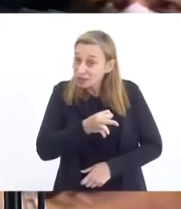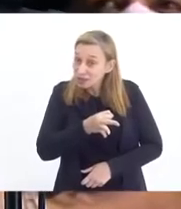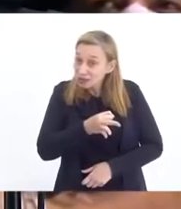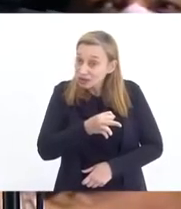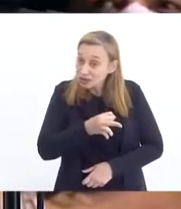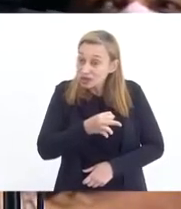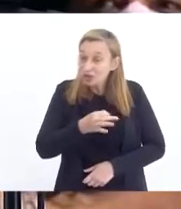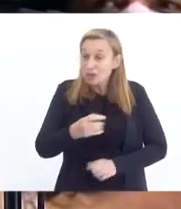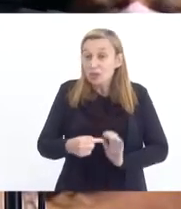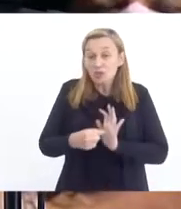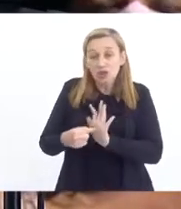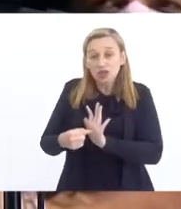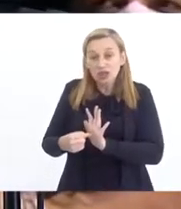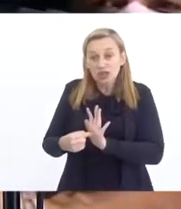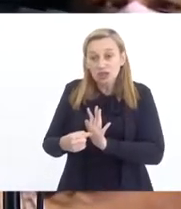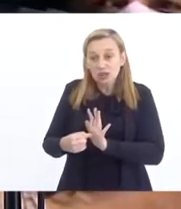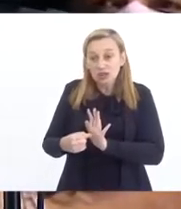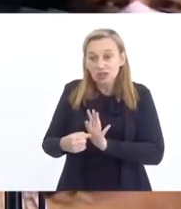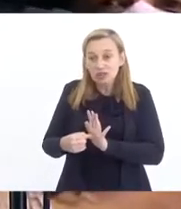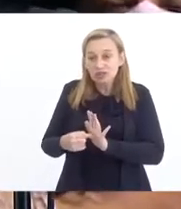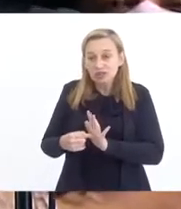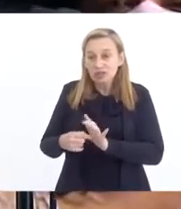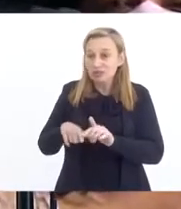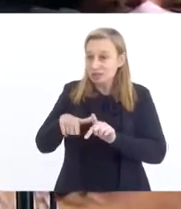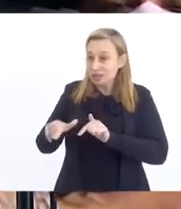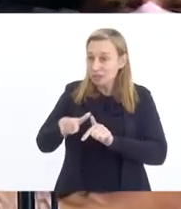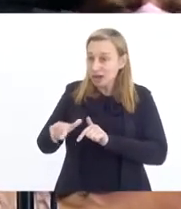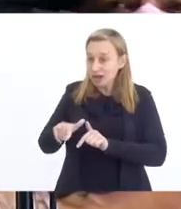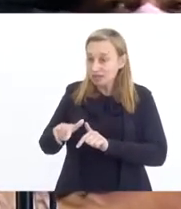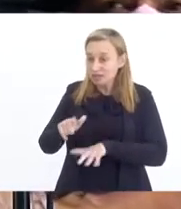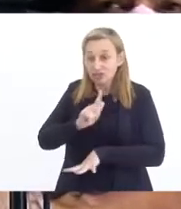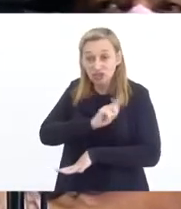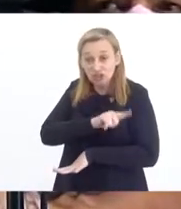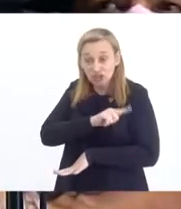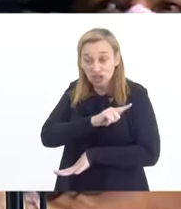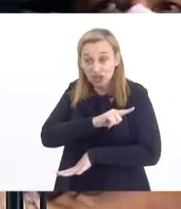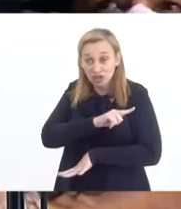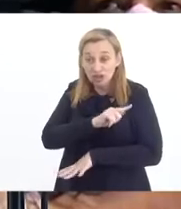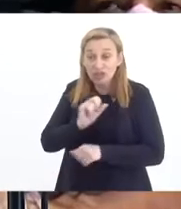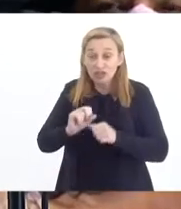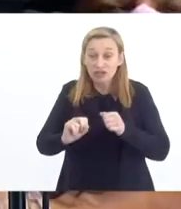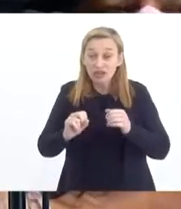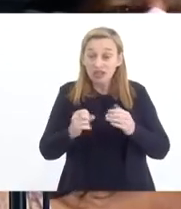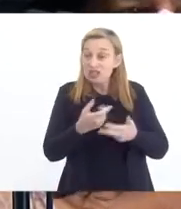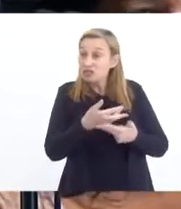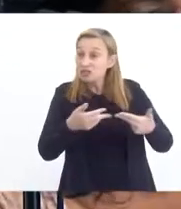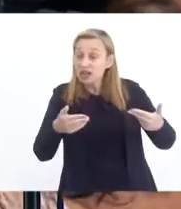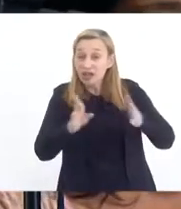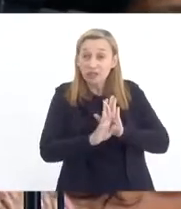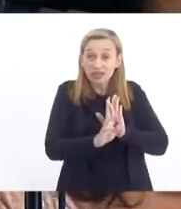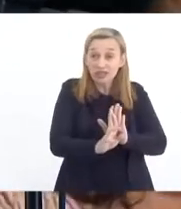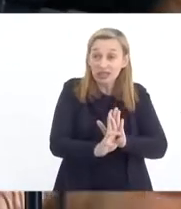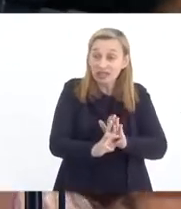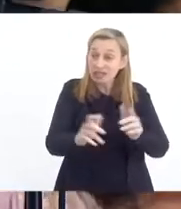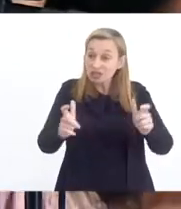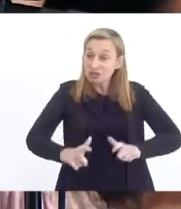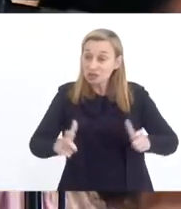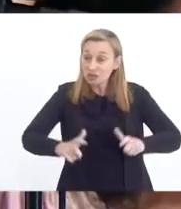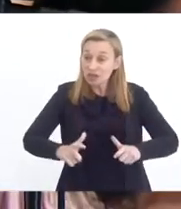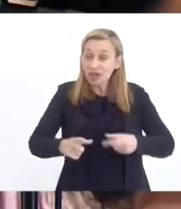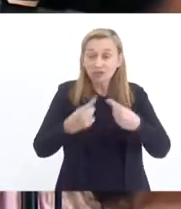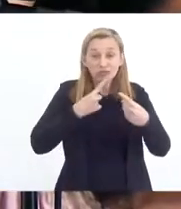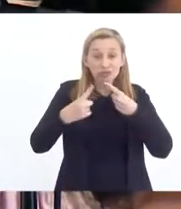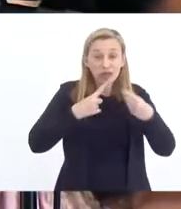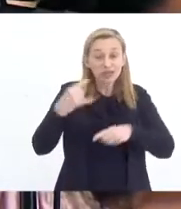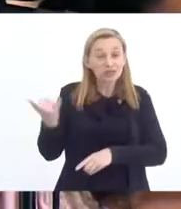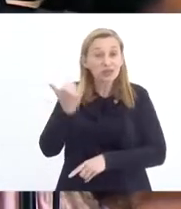mostro a sua habilidade quanto gestor de fazer um auditório como esse, com tanta representatividade, fazendo um debate